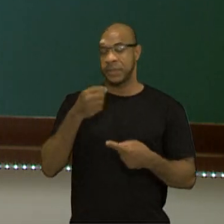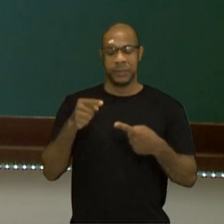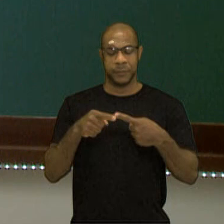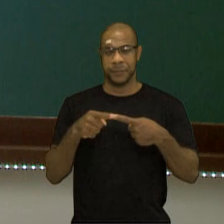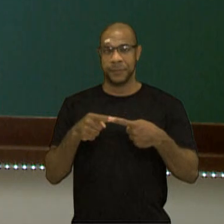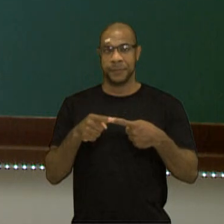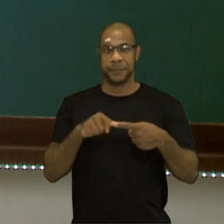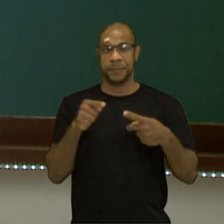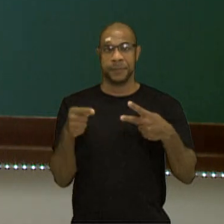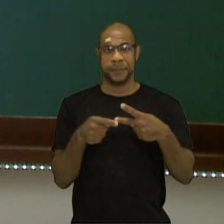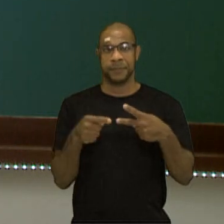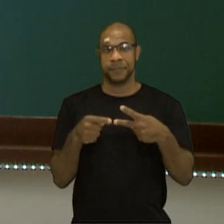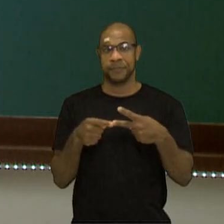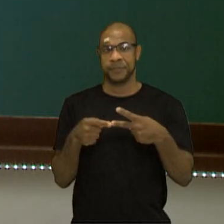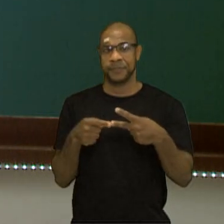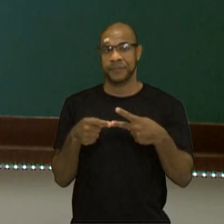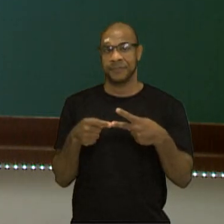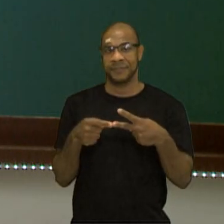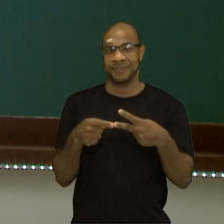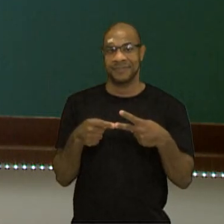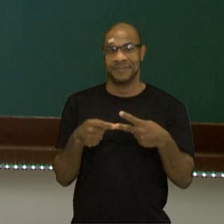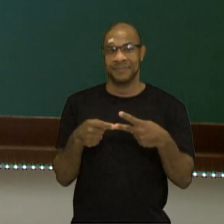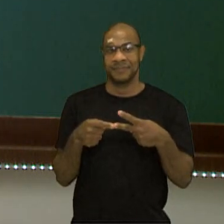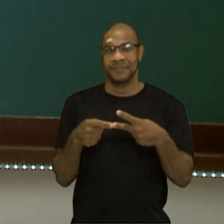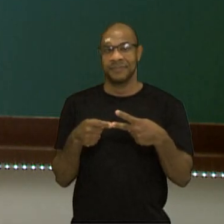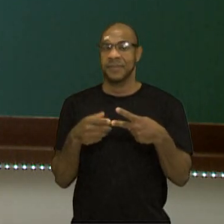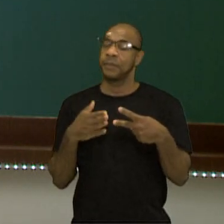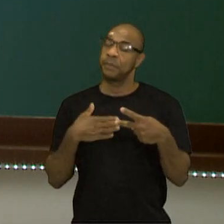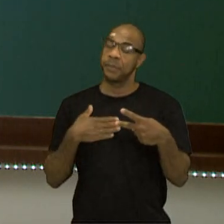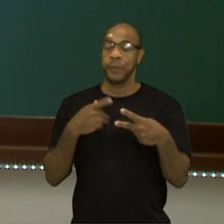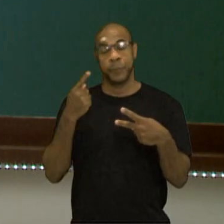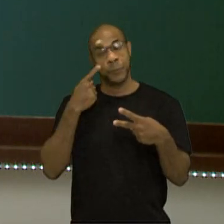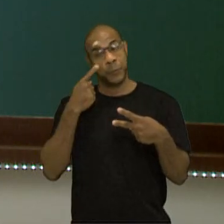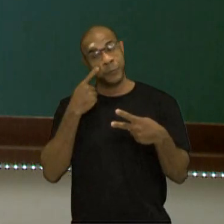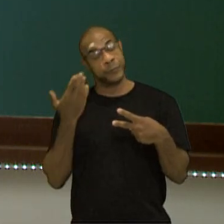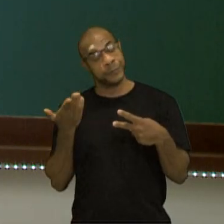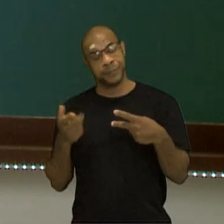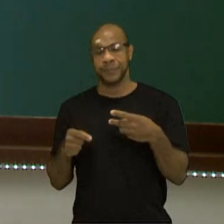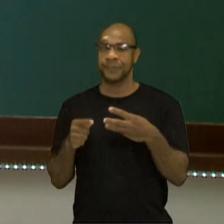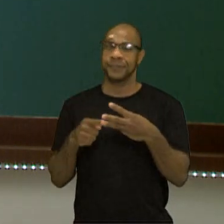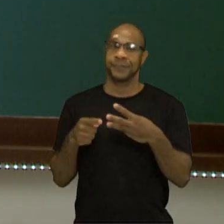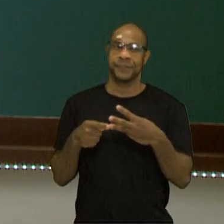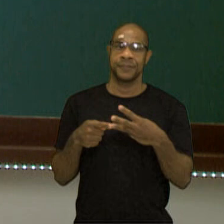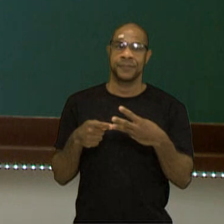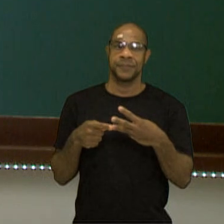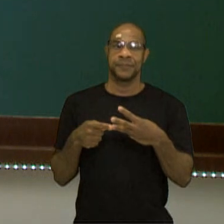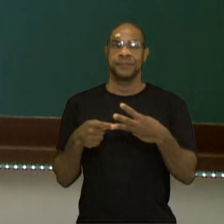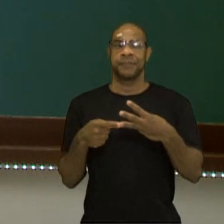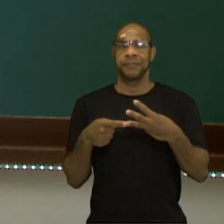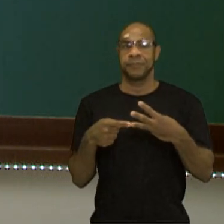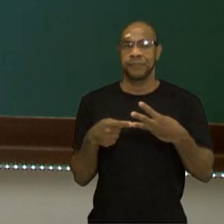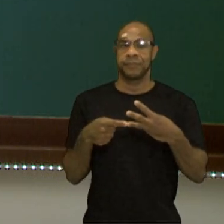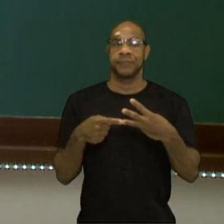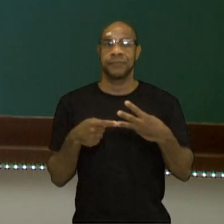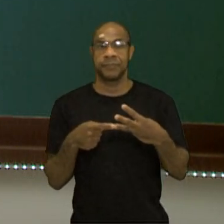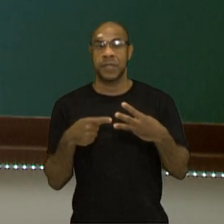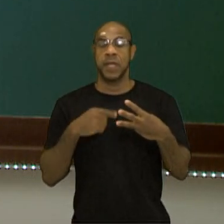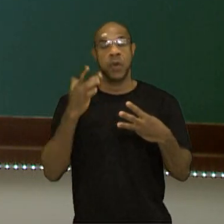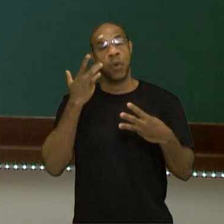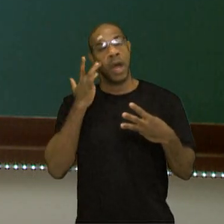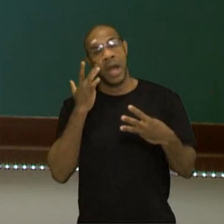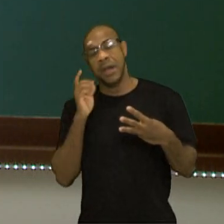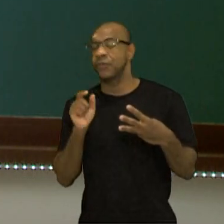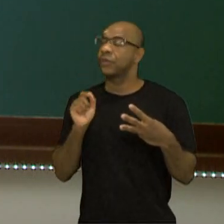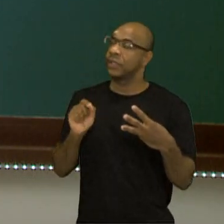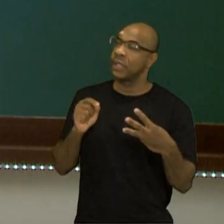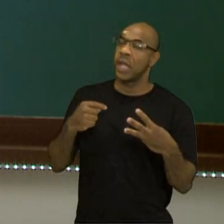opinião. From my point of view, no meu ponto de vista. I think that, eu acho que, ou